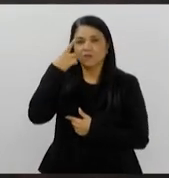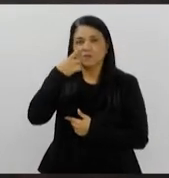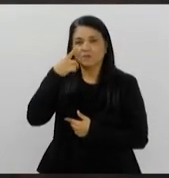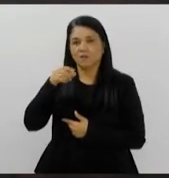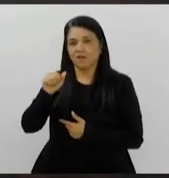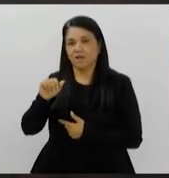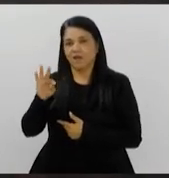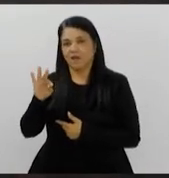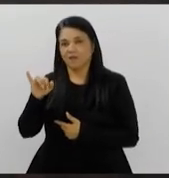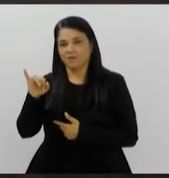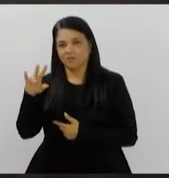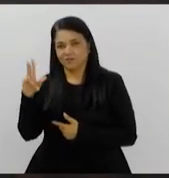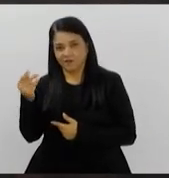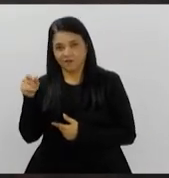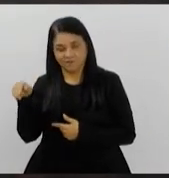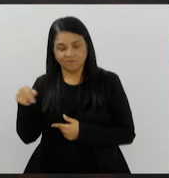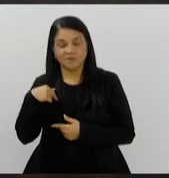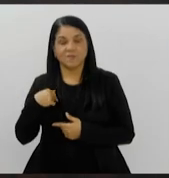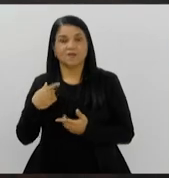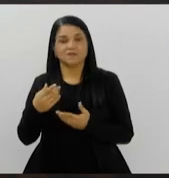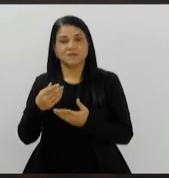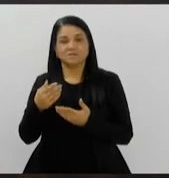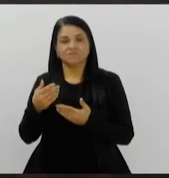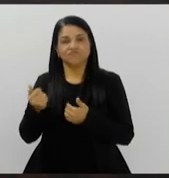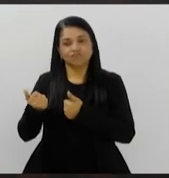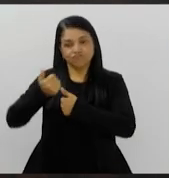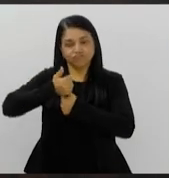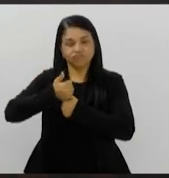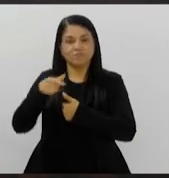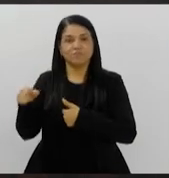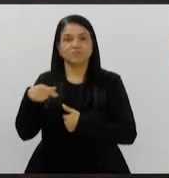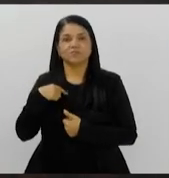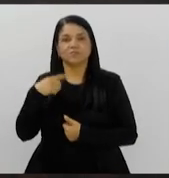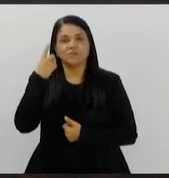cedeu para a deputada Verônica Lima, que vai fazer uso da palavra.